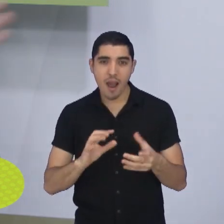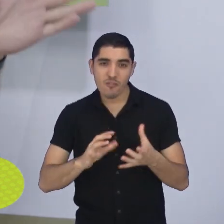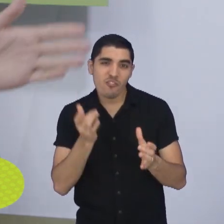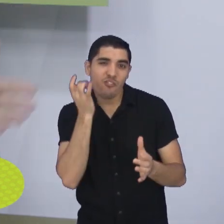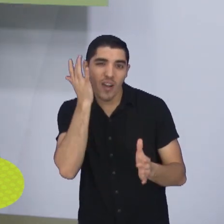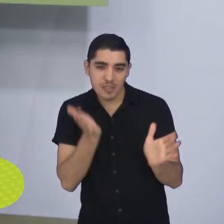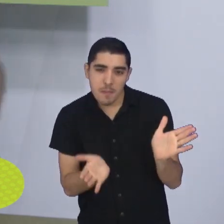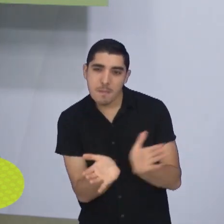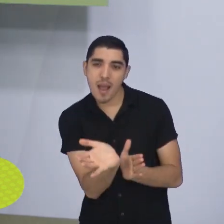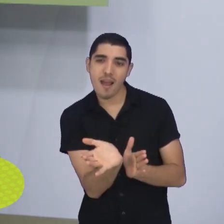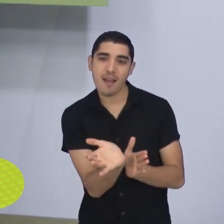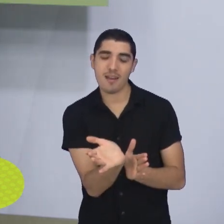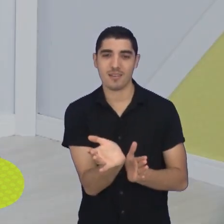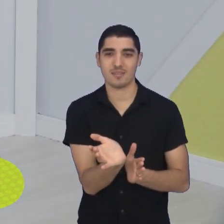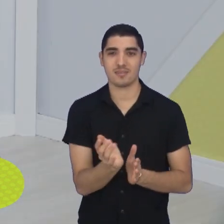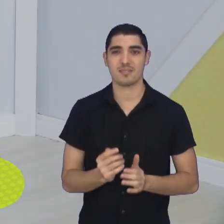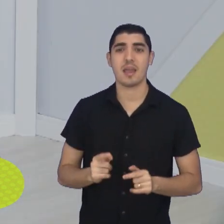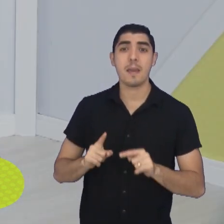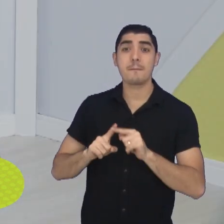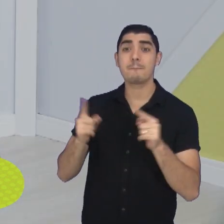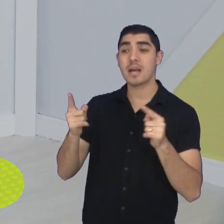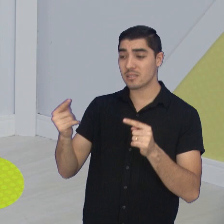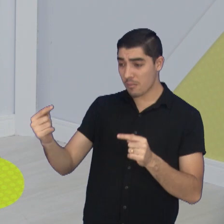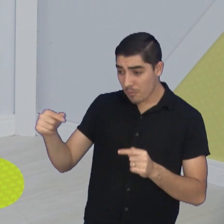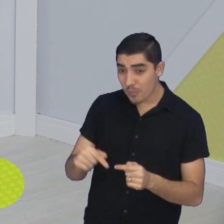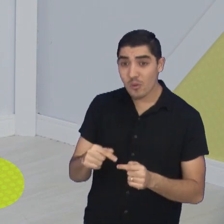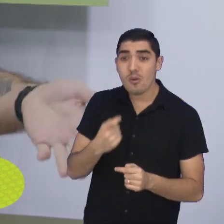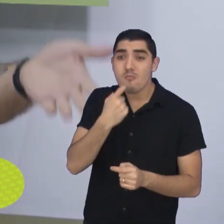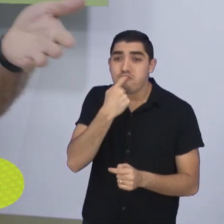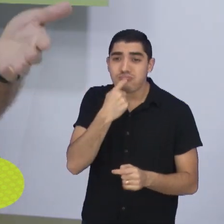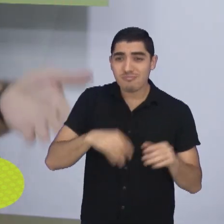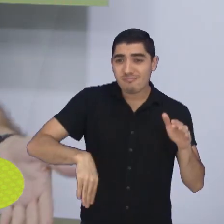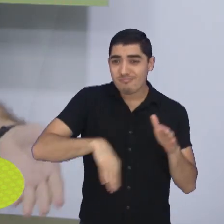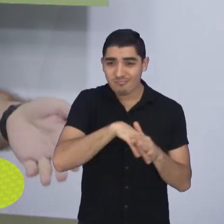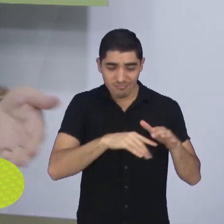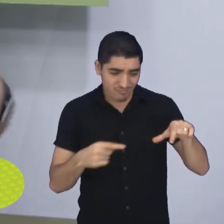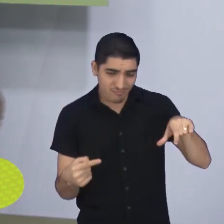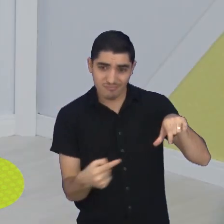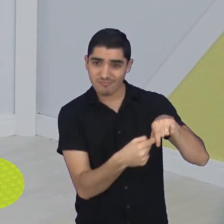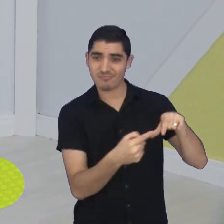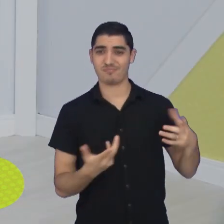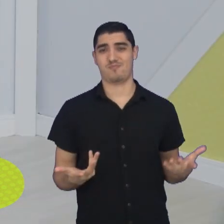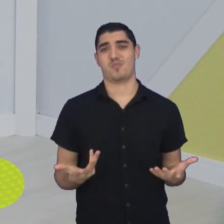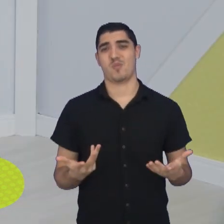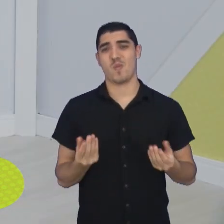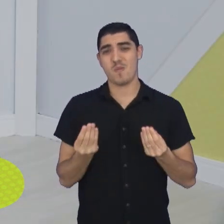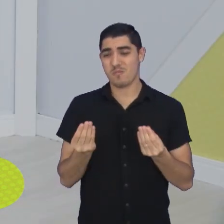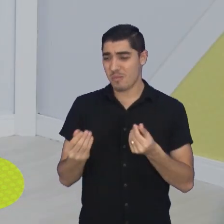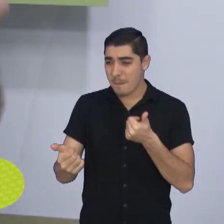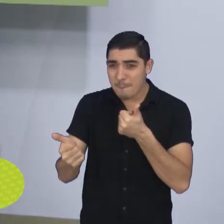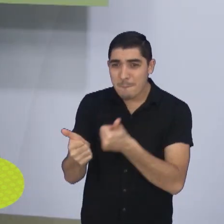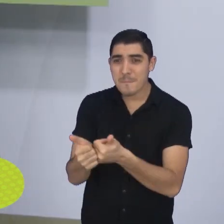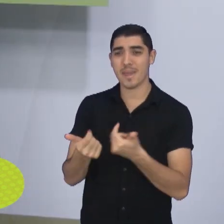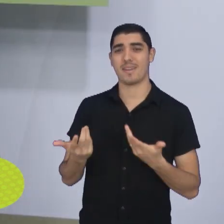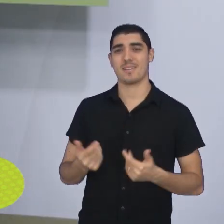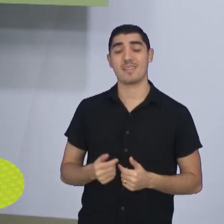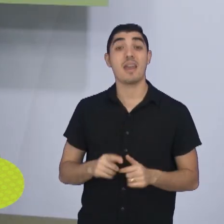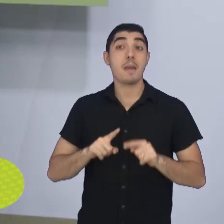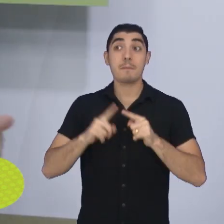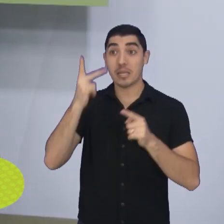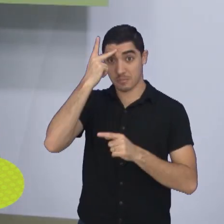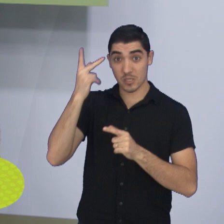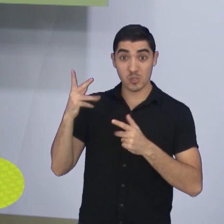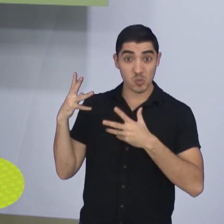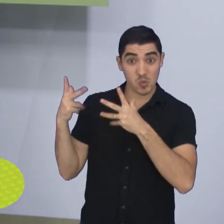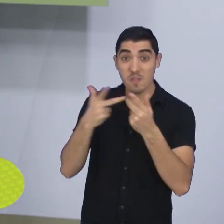ele encostar o pé. Não, a bola veio quicando. Mãozinha com chupeta, pô. O cara tá lá pra fazer não, mas do jeito ele abole o gol, pô, a bola na frente dele. Mas do jeito que falaram, parece